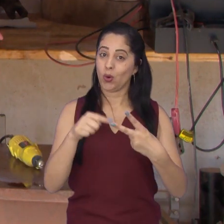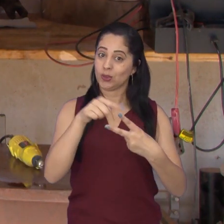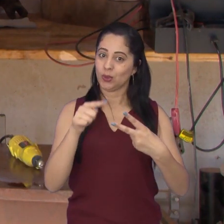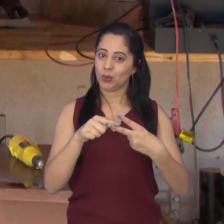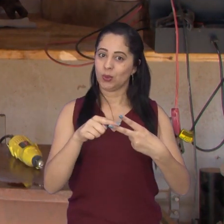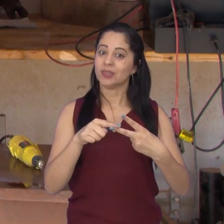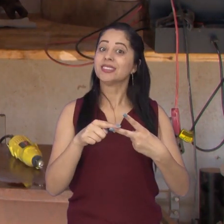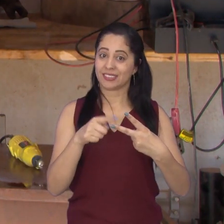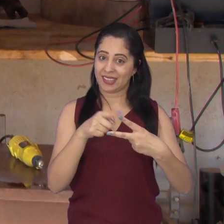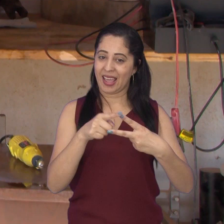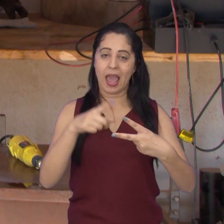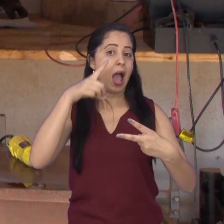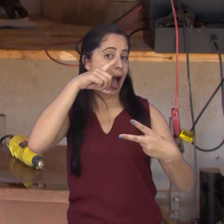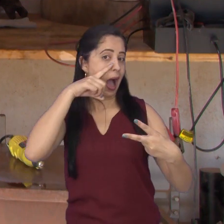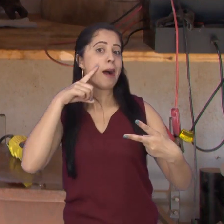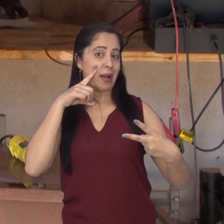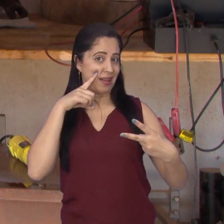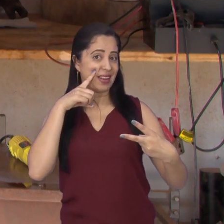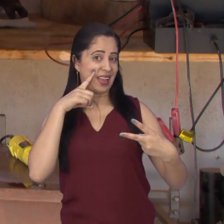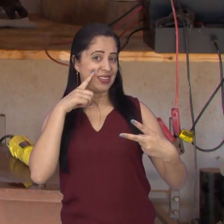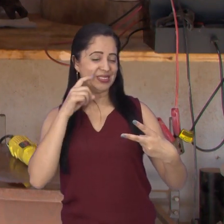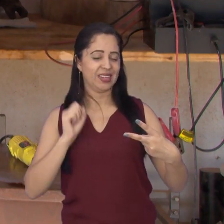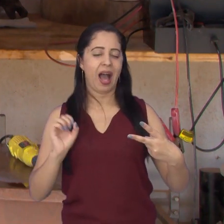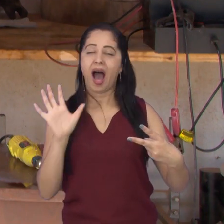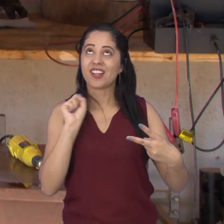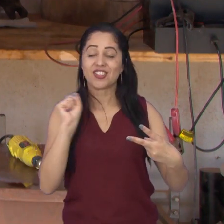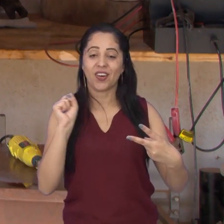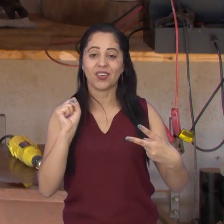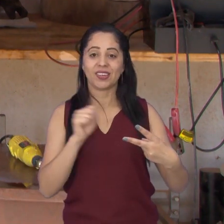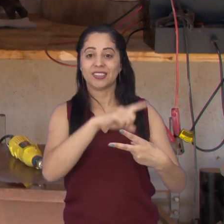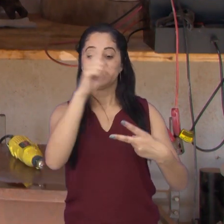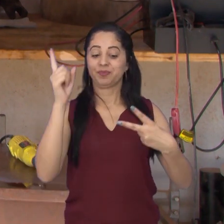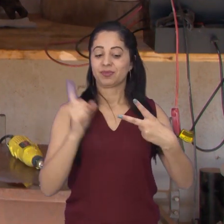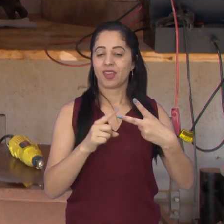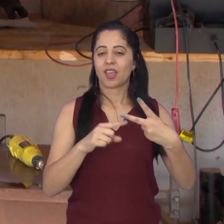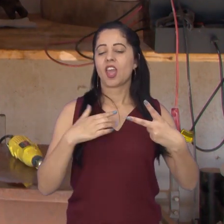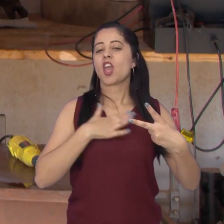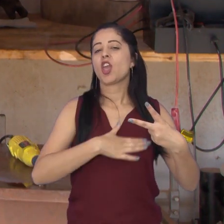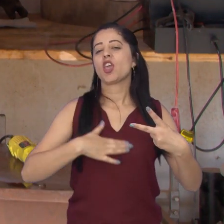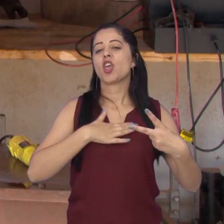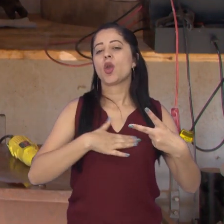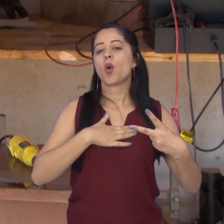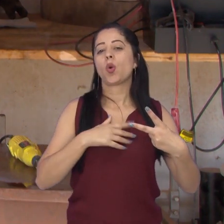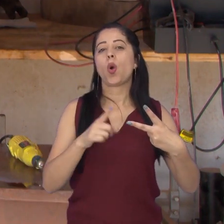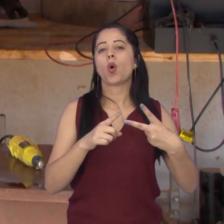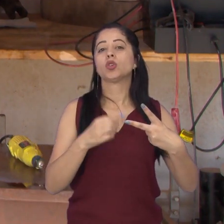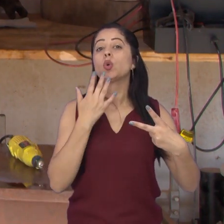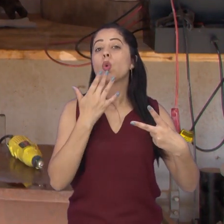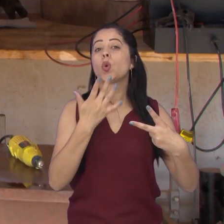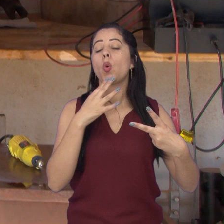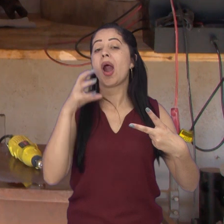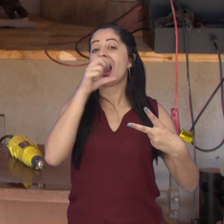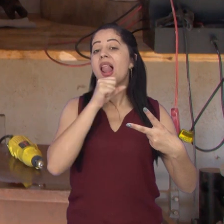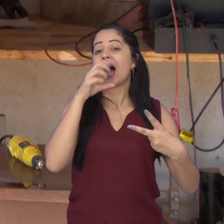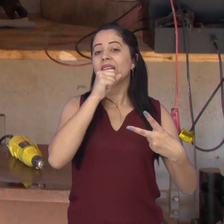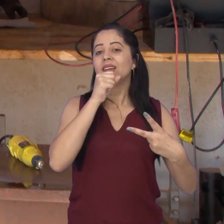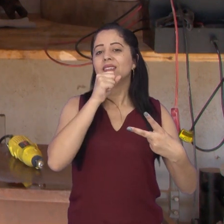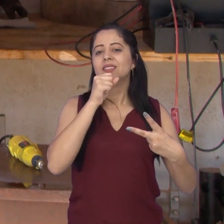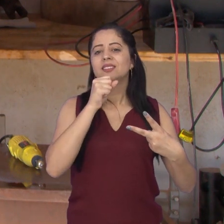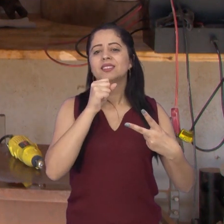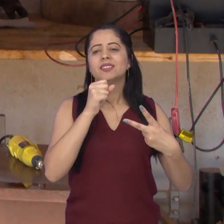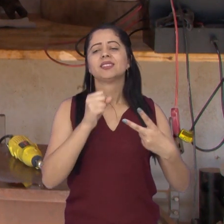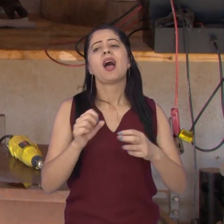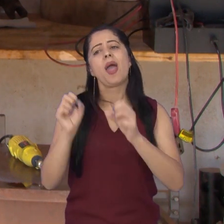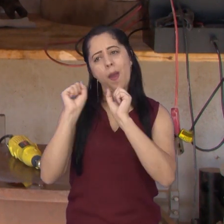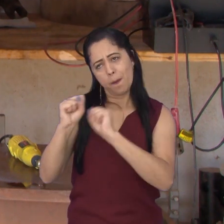muitas pessoas sabem, uma delas é, lógico, o amarelo, que é a minha cor preferida. Eu gosto muito da combinação amarelo com laranja. E